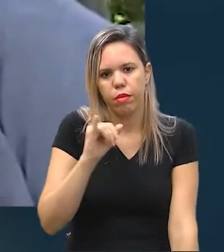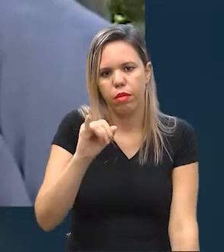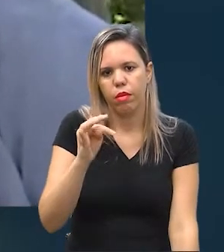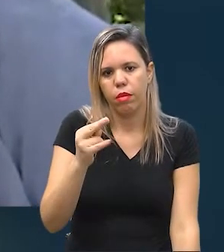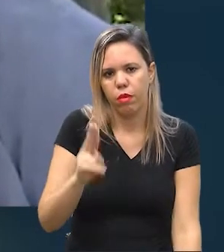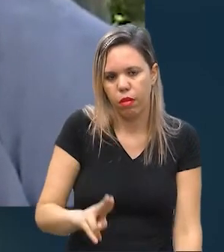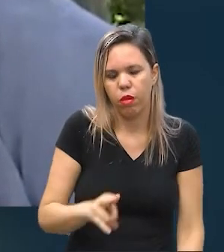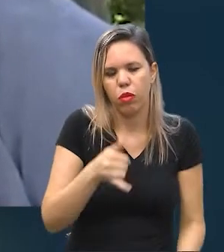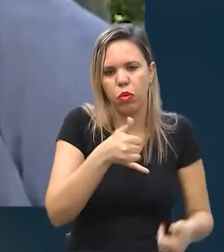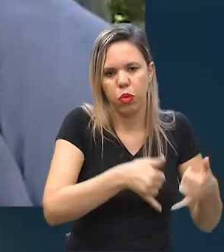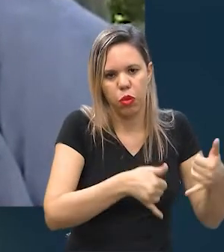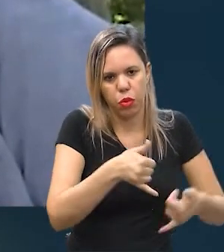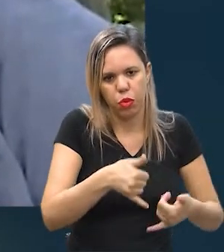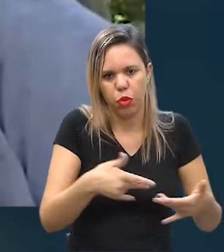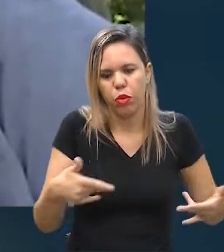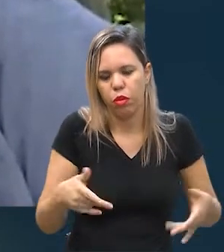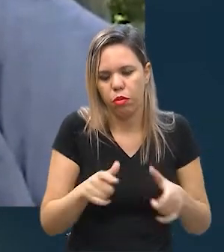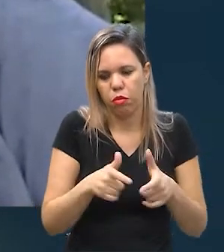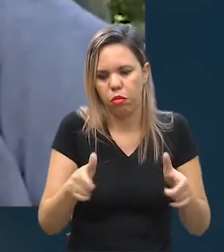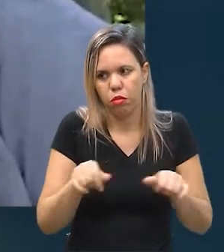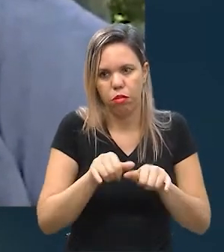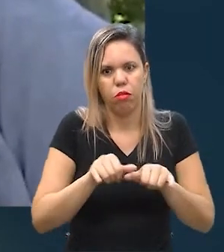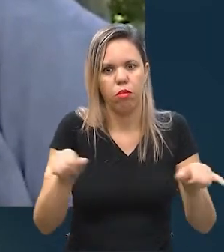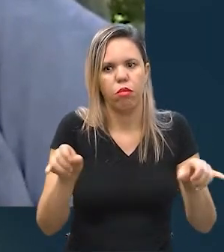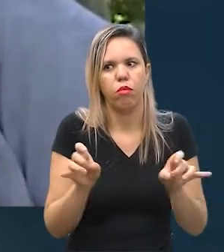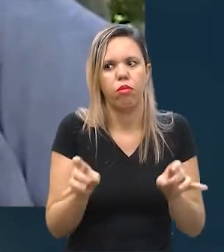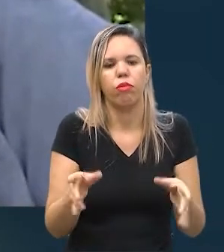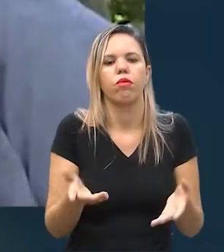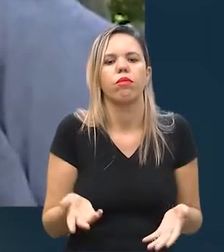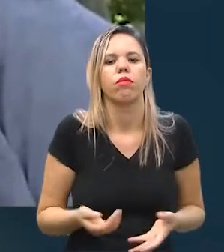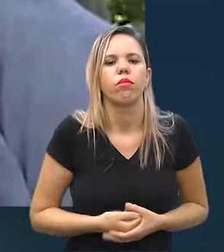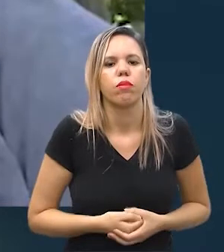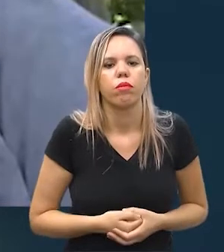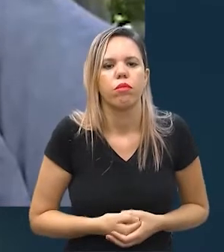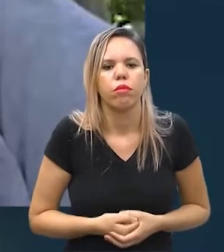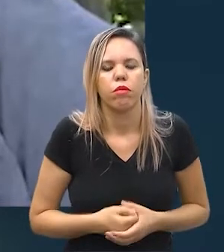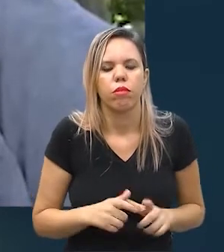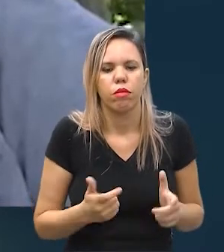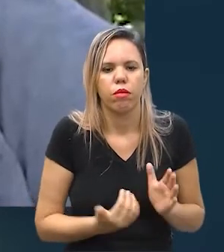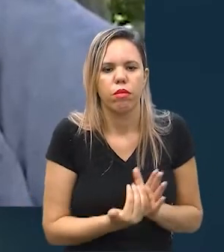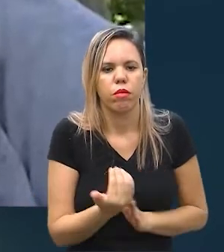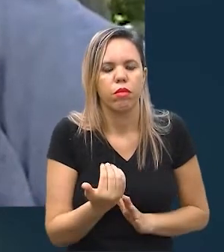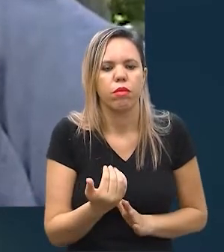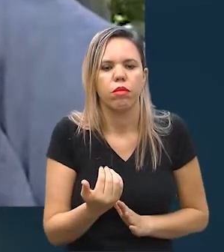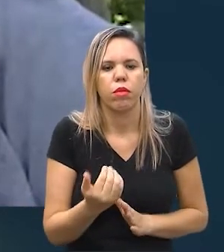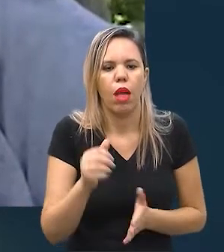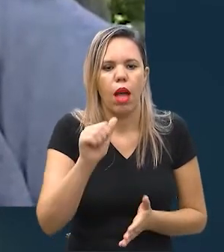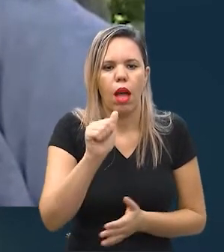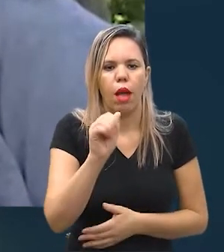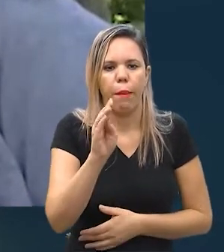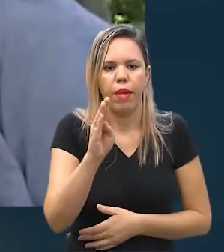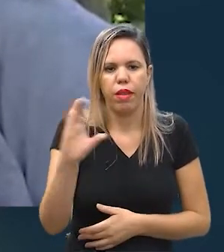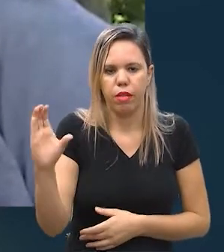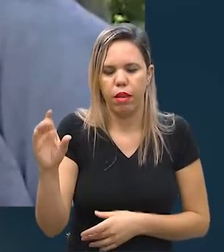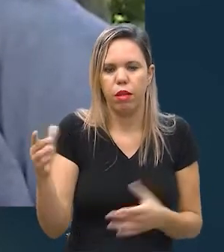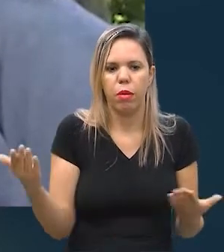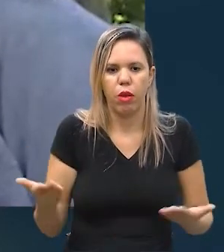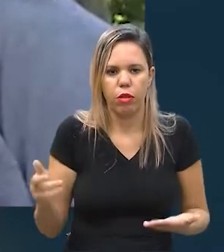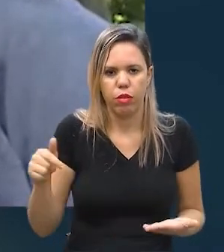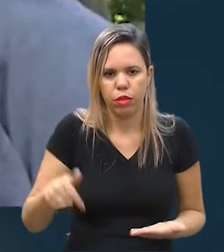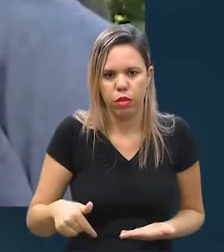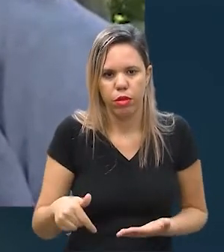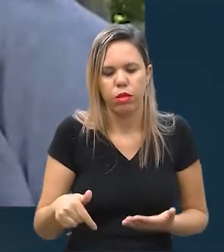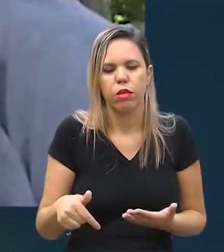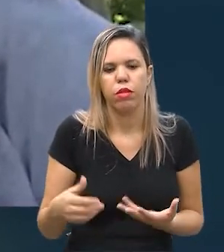Baitu, Salto, expandir esses mercados e crescer na região do Grande ABC. Hoje a